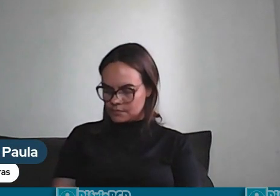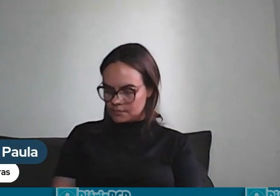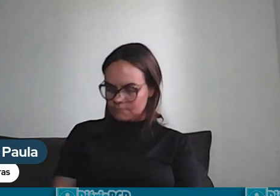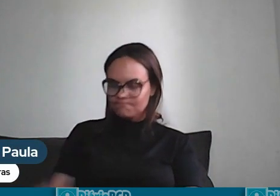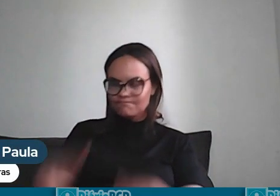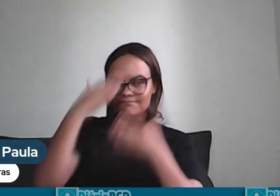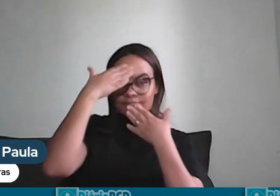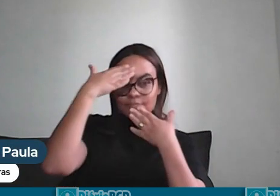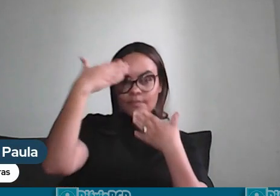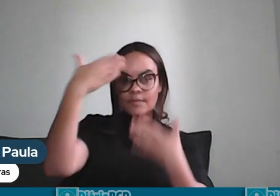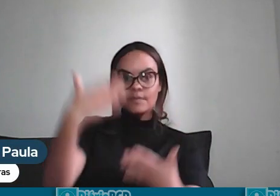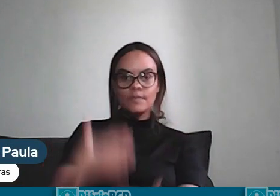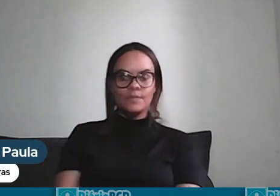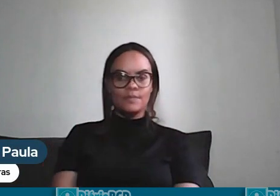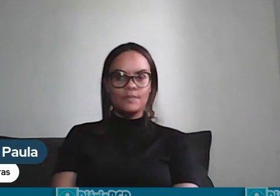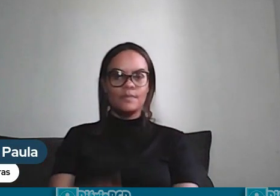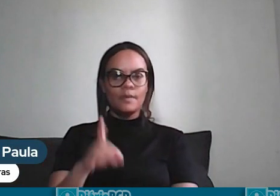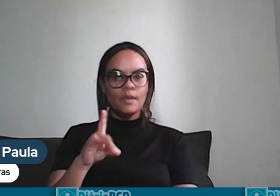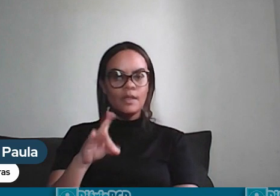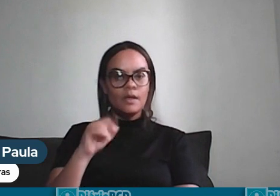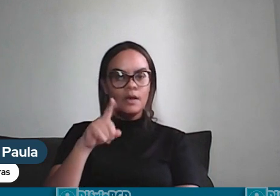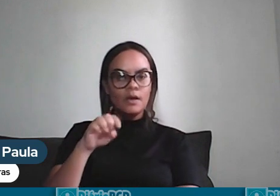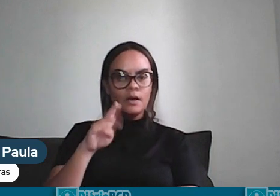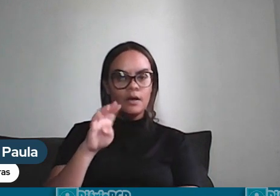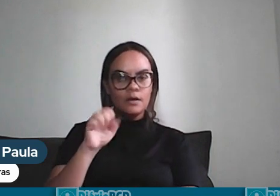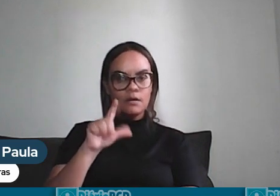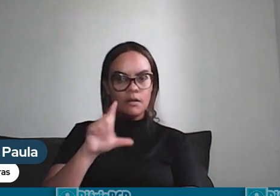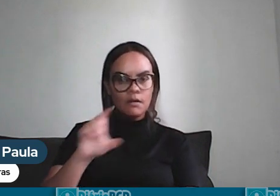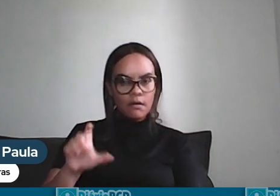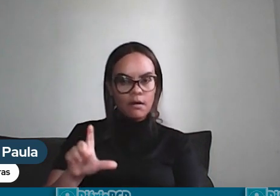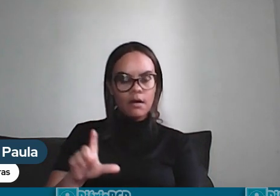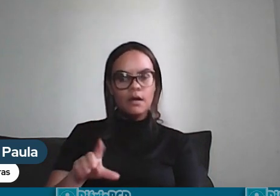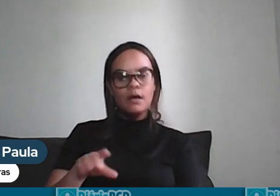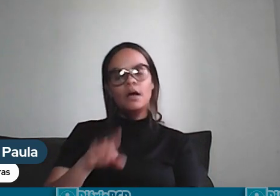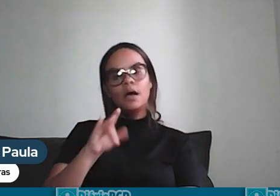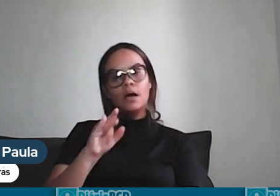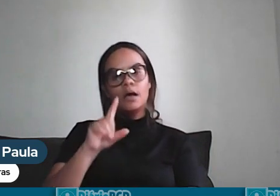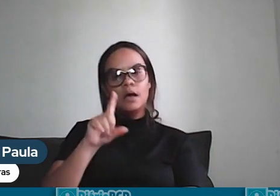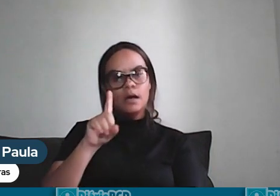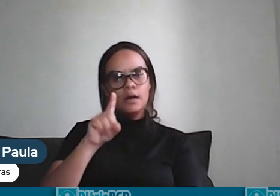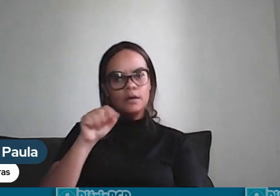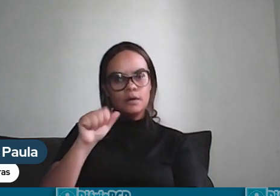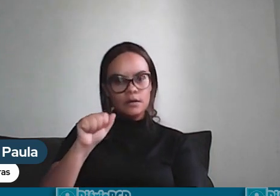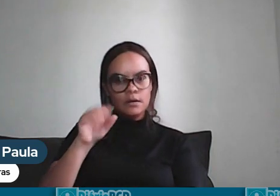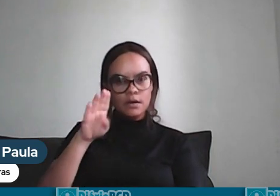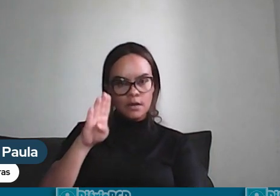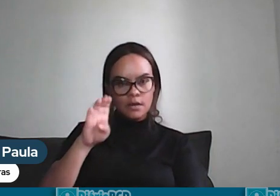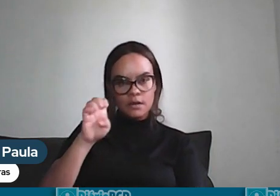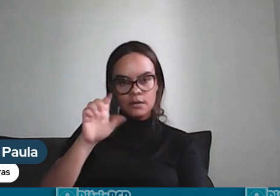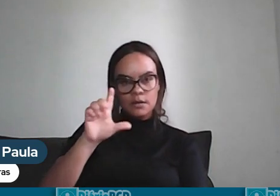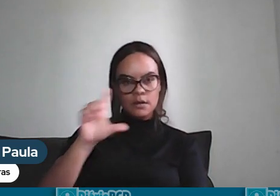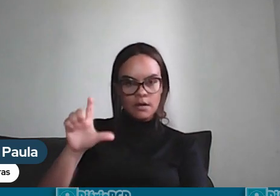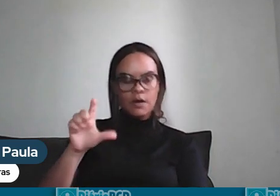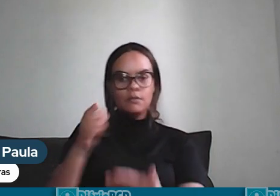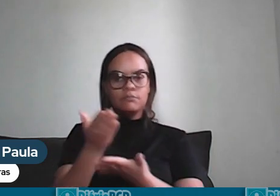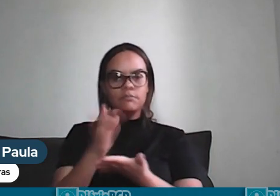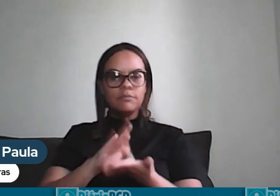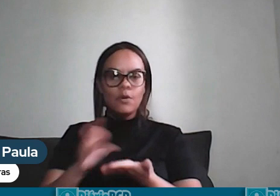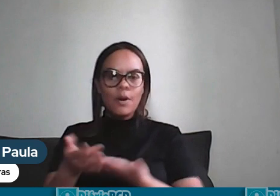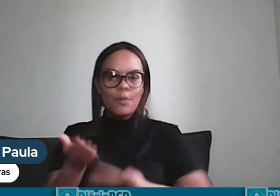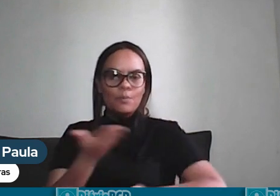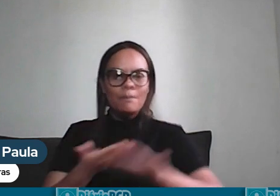Gratidão. Gratidão, doutora Isabel Maior, gratidão por compartilhar com a gente essas informações, essa sua